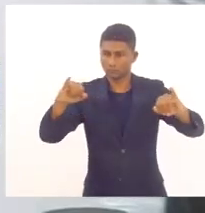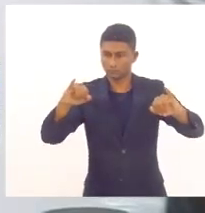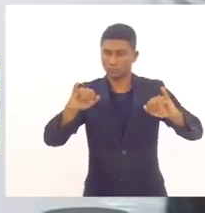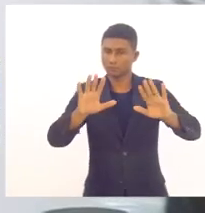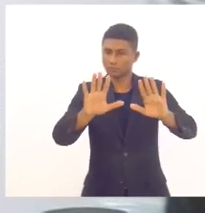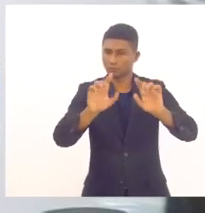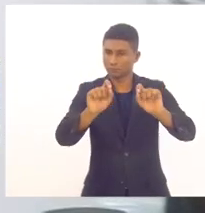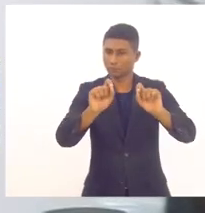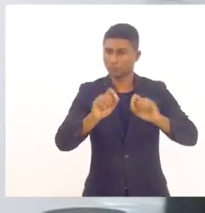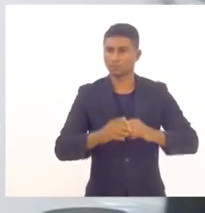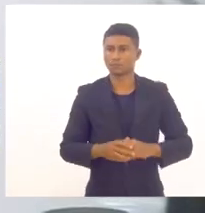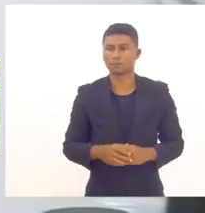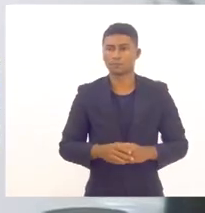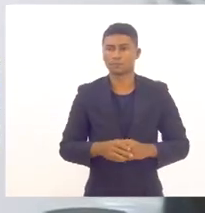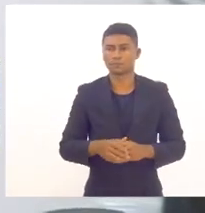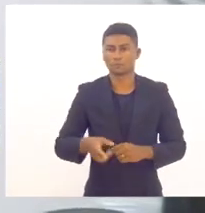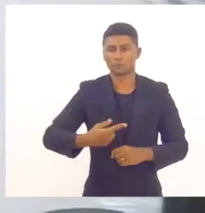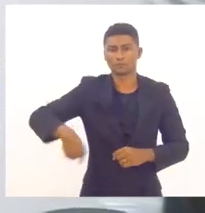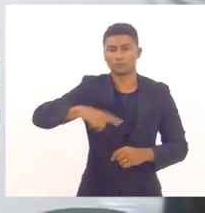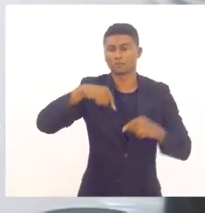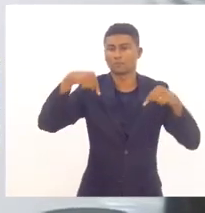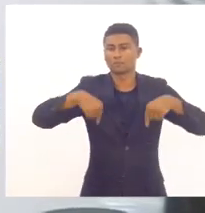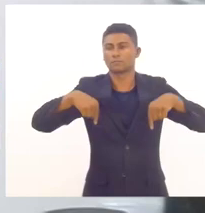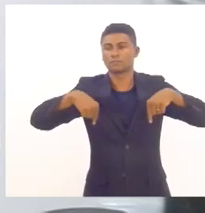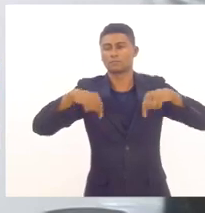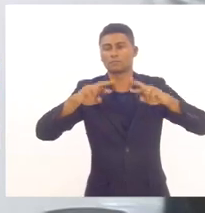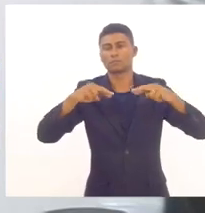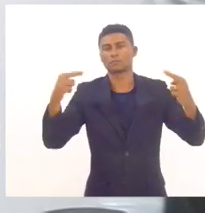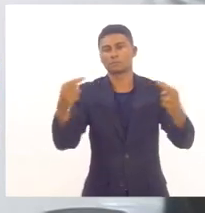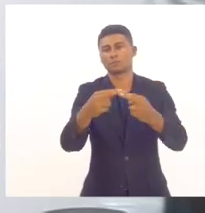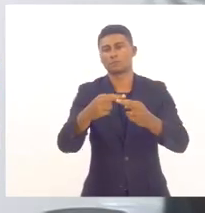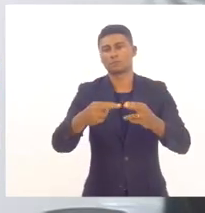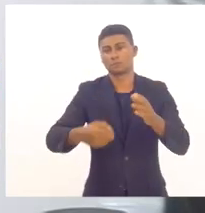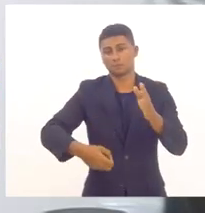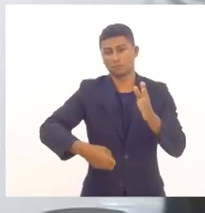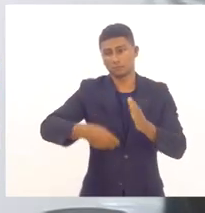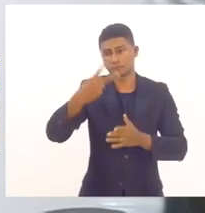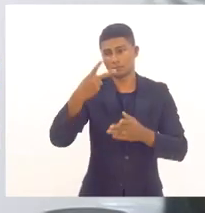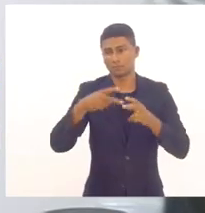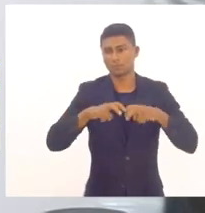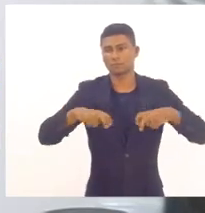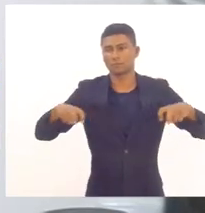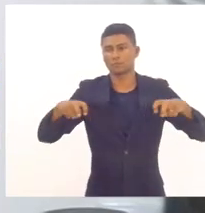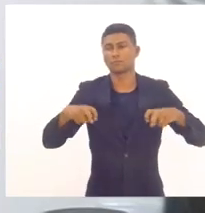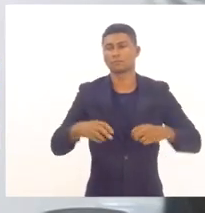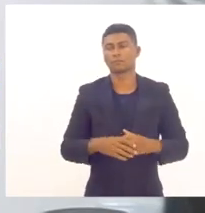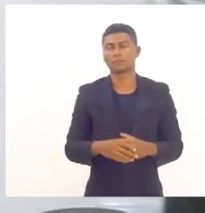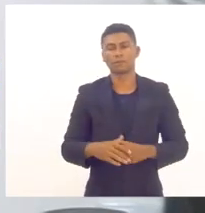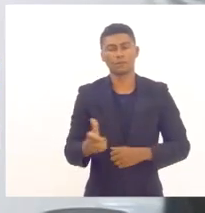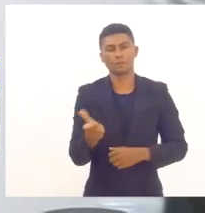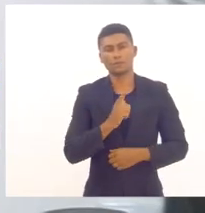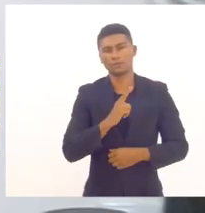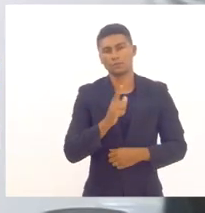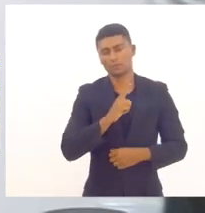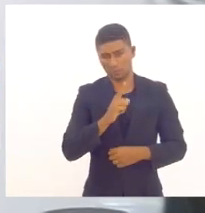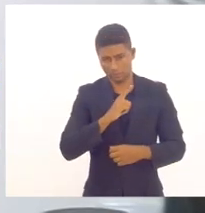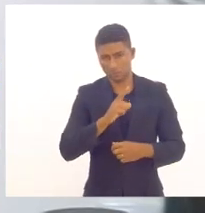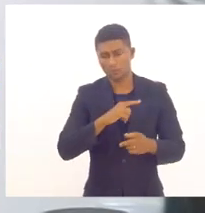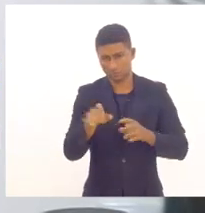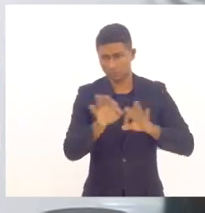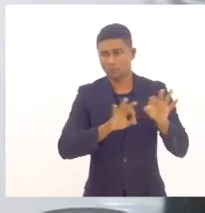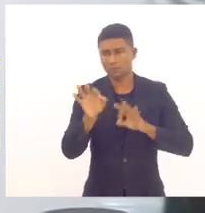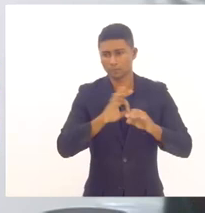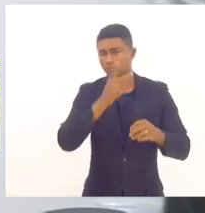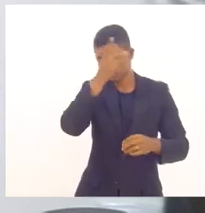seguinte, nós estamos numa audiência pública. Essa é a segunda mesa. Nós temos para discutir esse projeto, várias